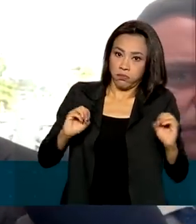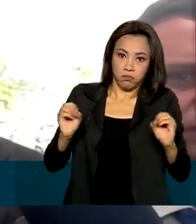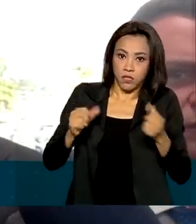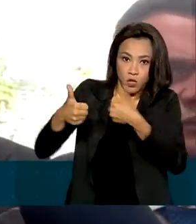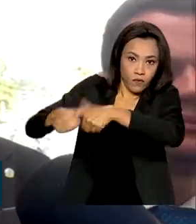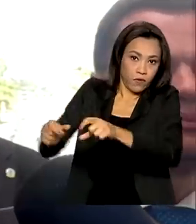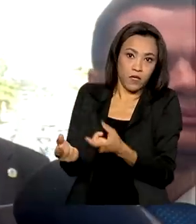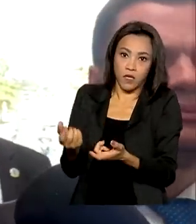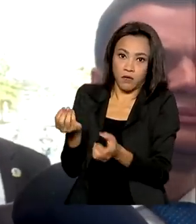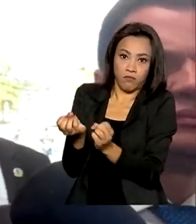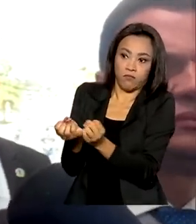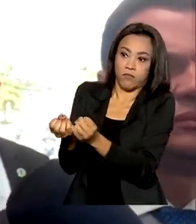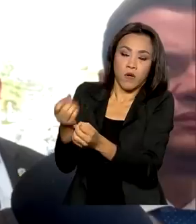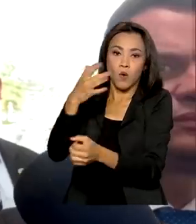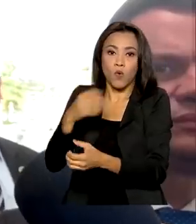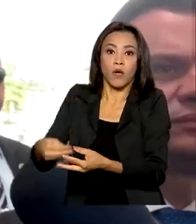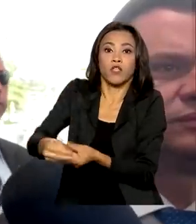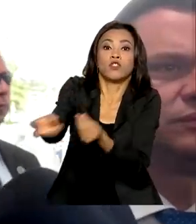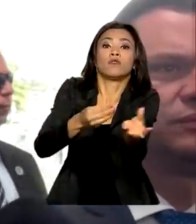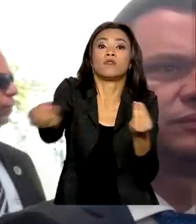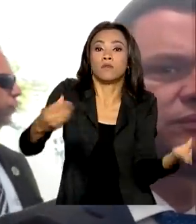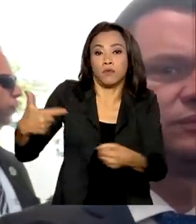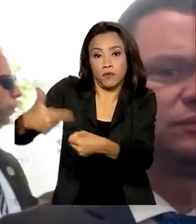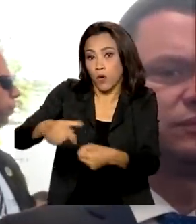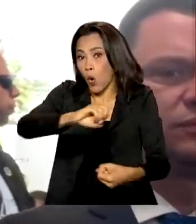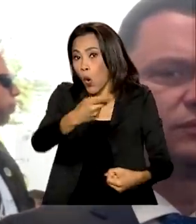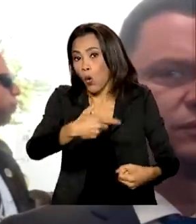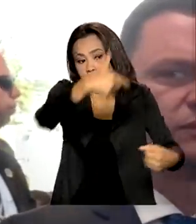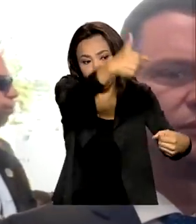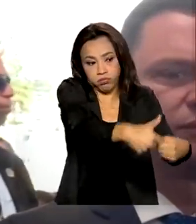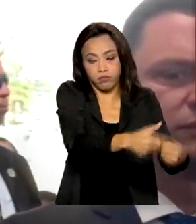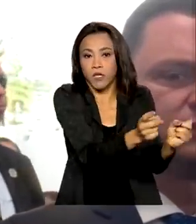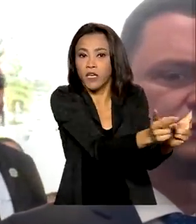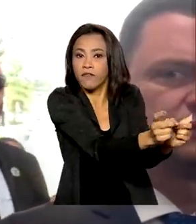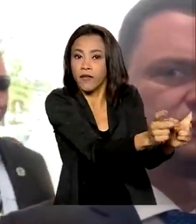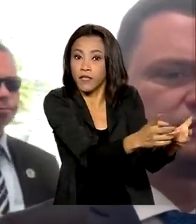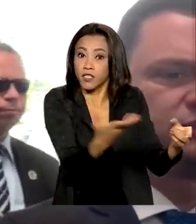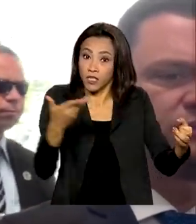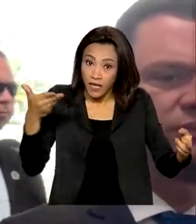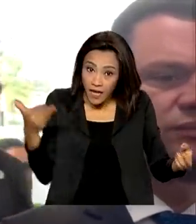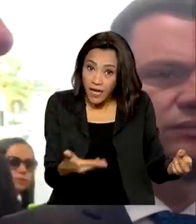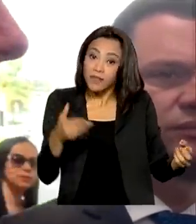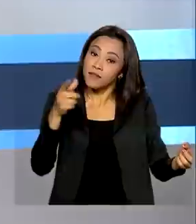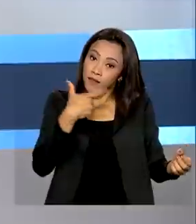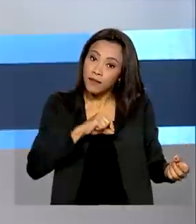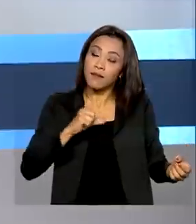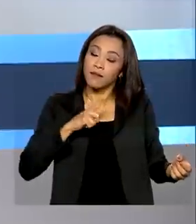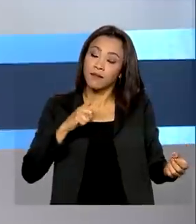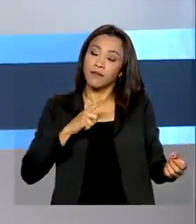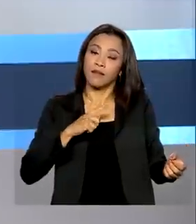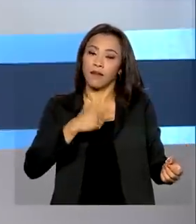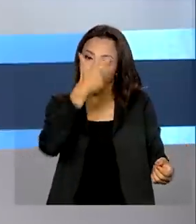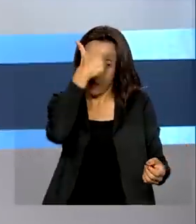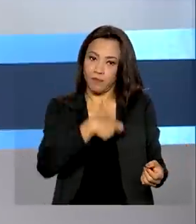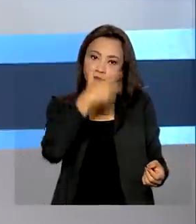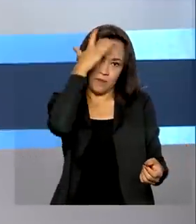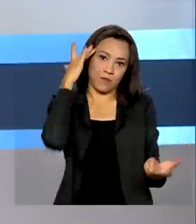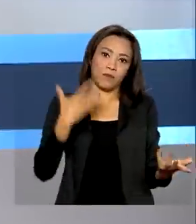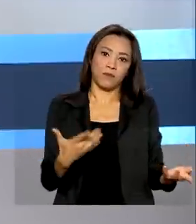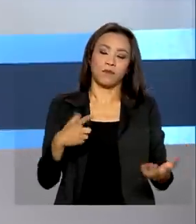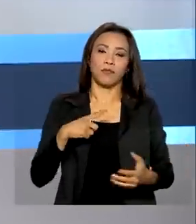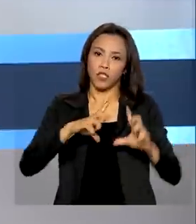distribuidoras ou algum Esporte gasolina essa diferença tem que ficar com o consumidor o